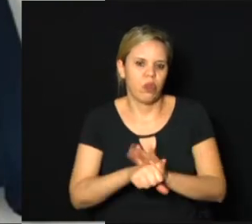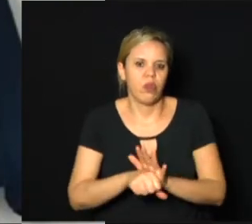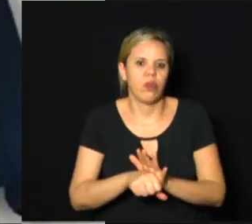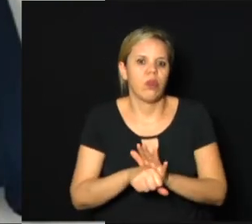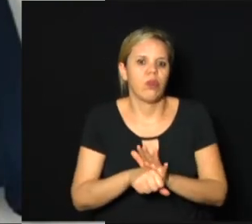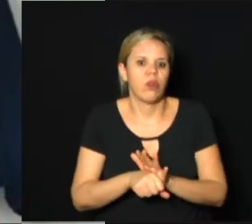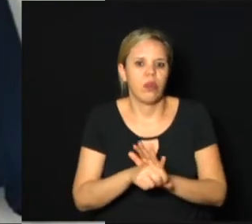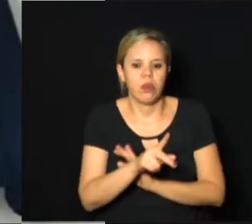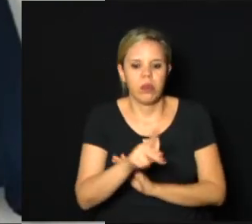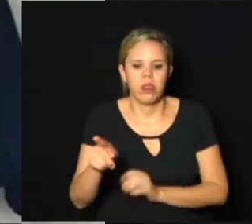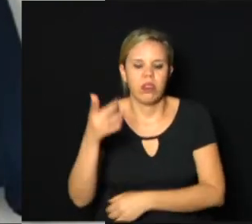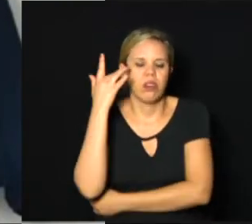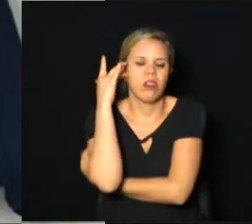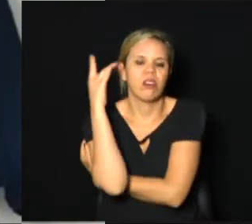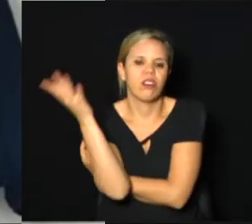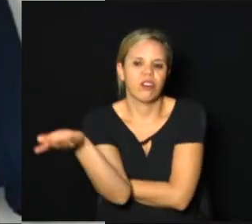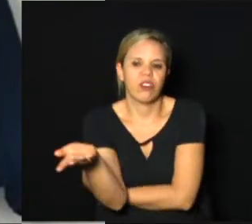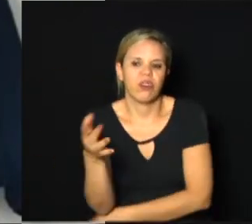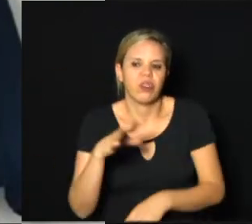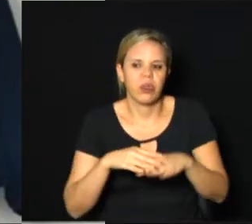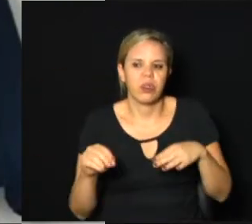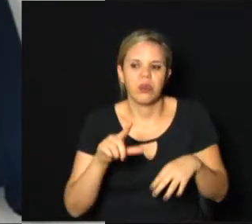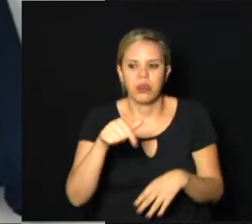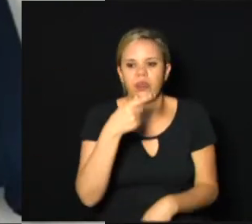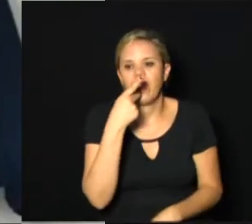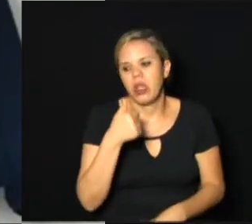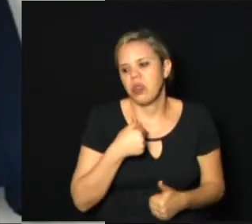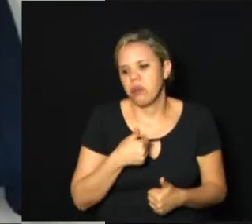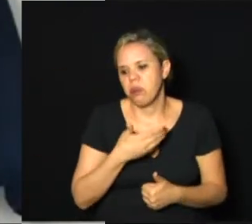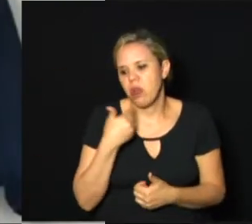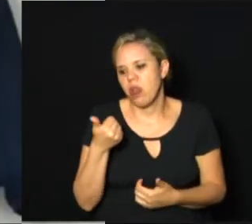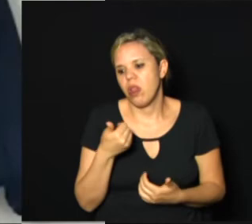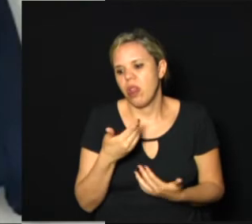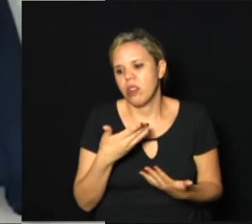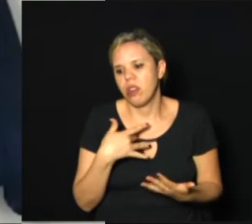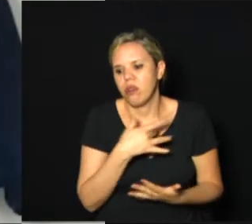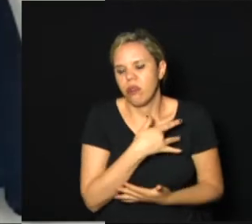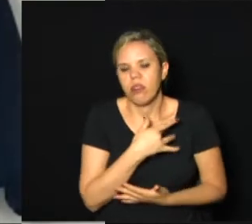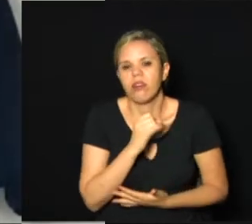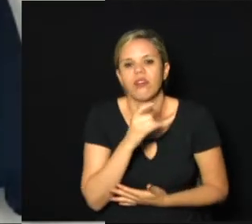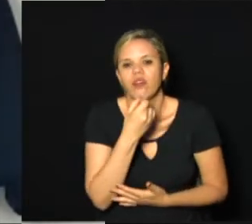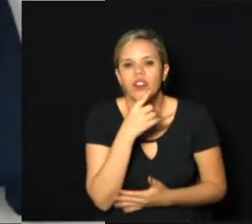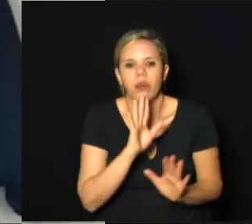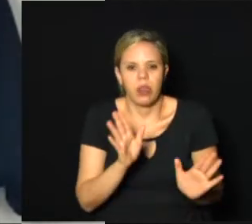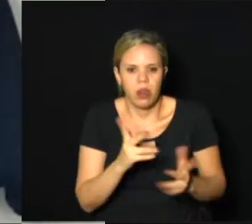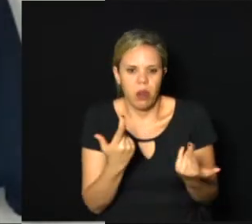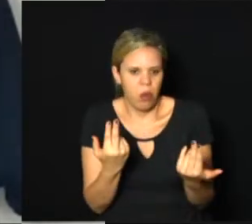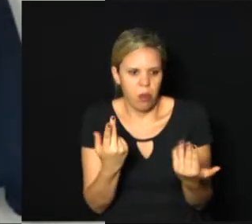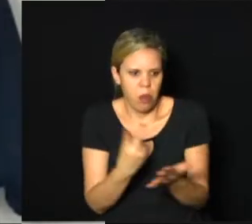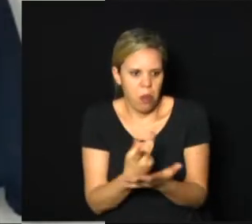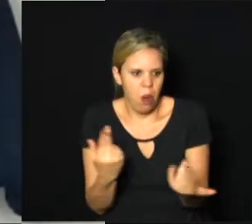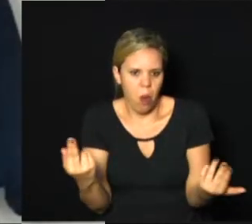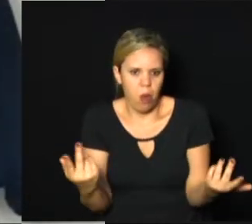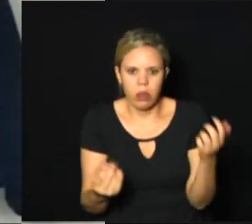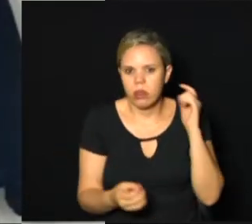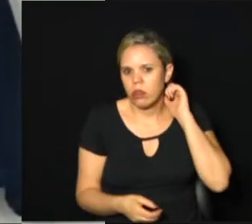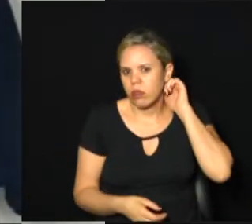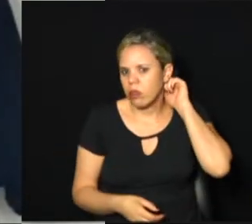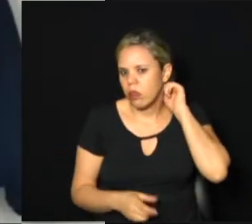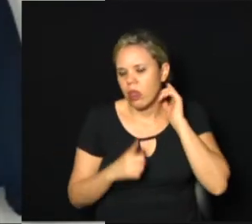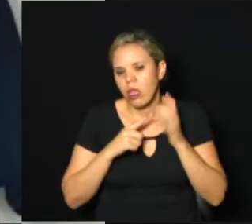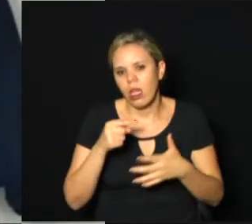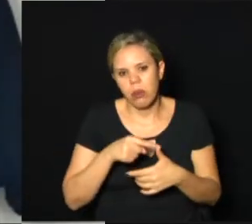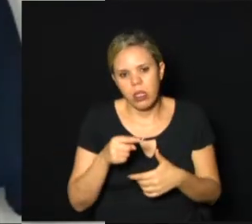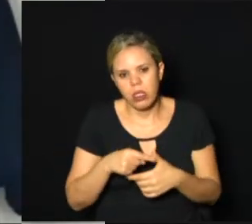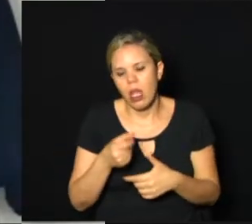pelo presidente, né, como se fossem curas, e depois falam, eu tomei e melhorei. Mas se não tivesse tomado, melhorava do mesmo jeito, né? Então, teve essa questão